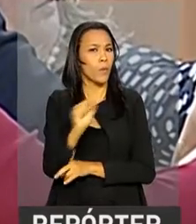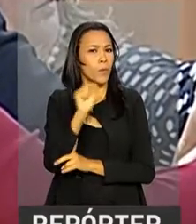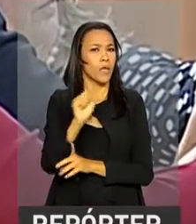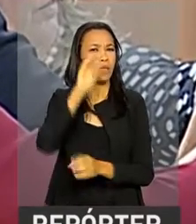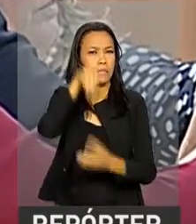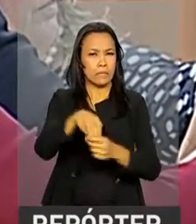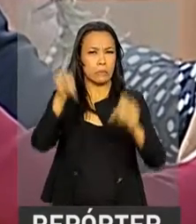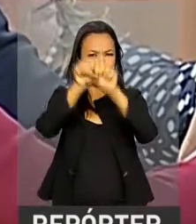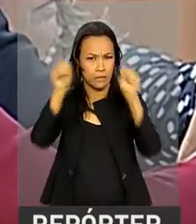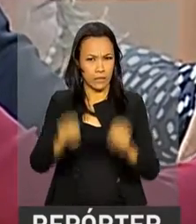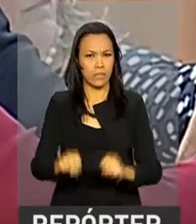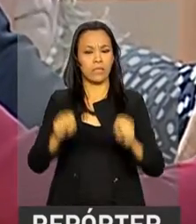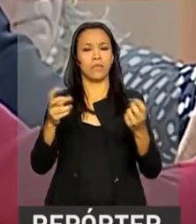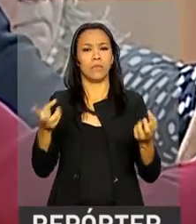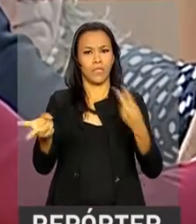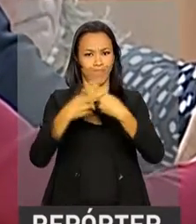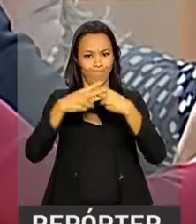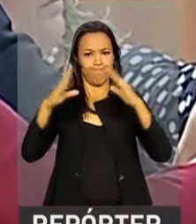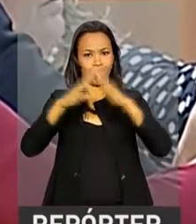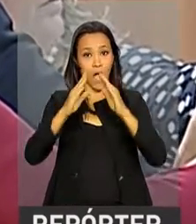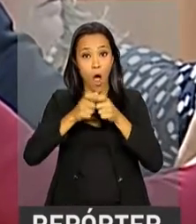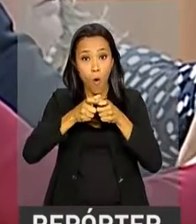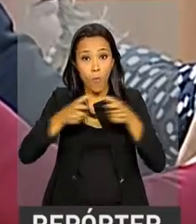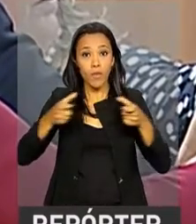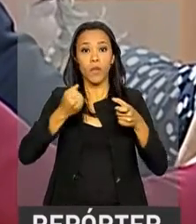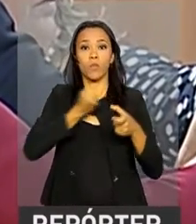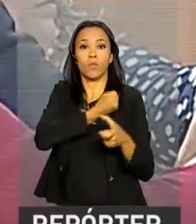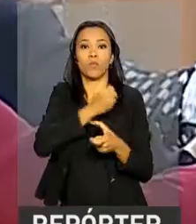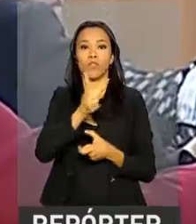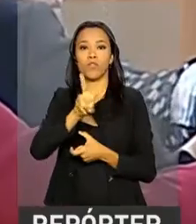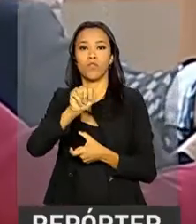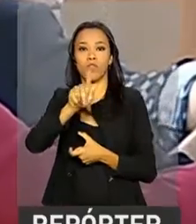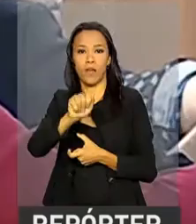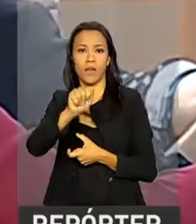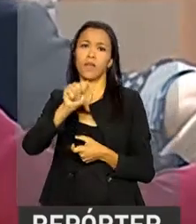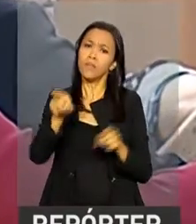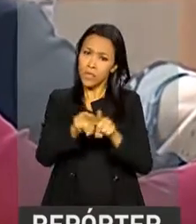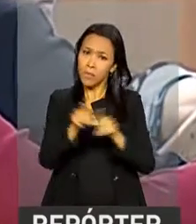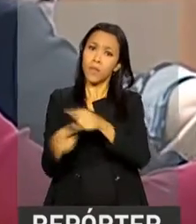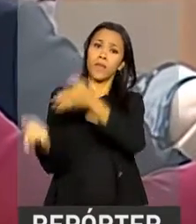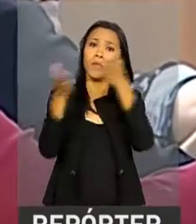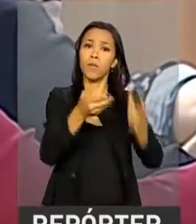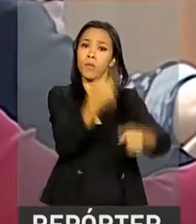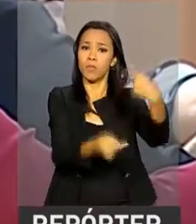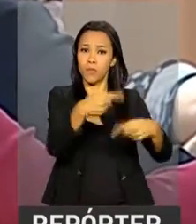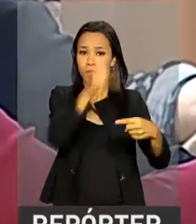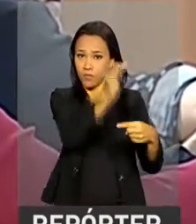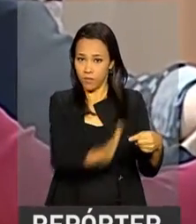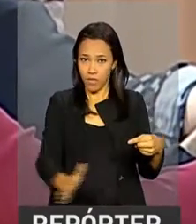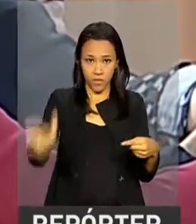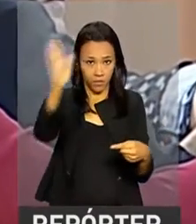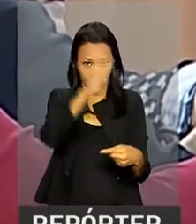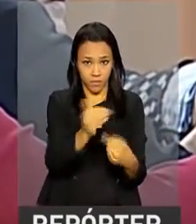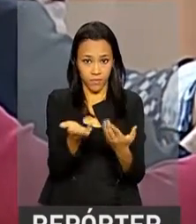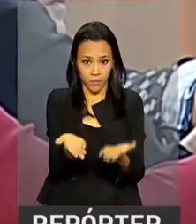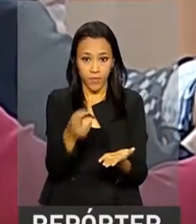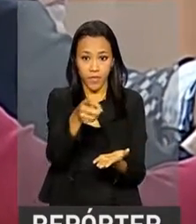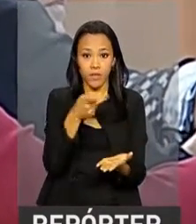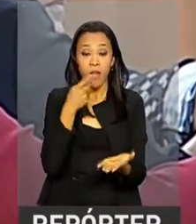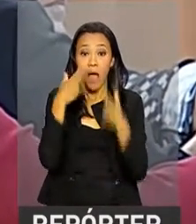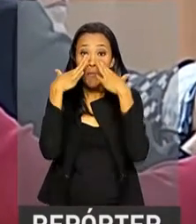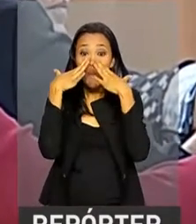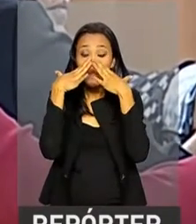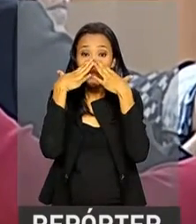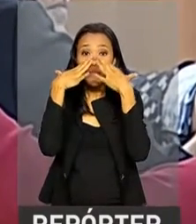aumentar o número de vagas e então a polícia porque nacional porque eu peguei o bonde iniciativa moraes onde divisão especial